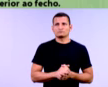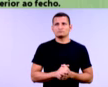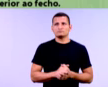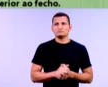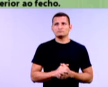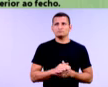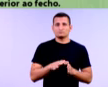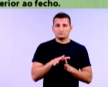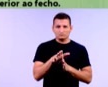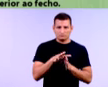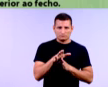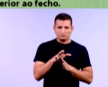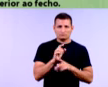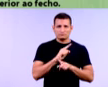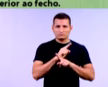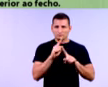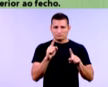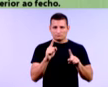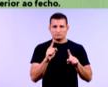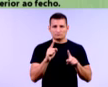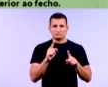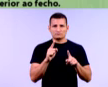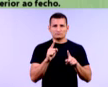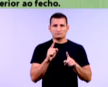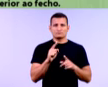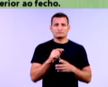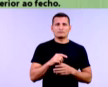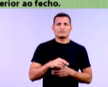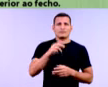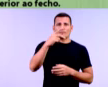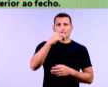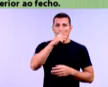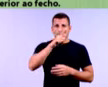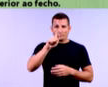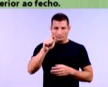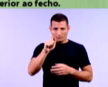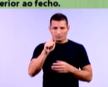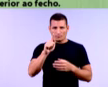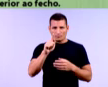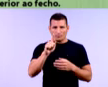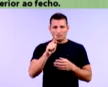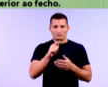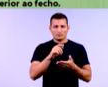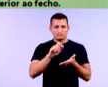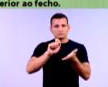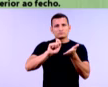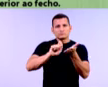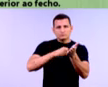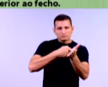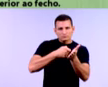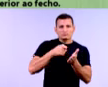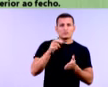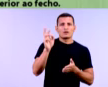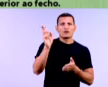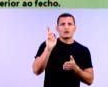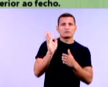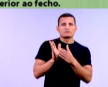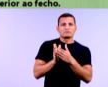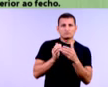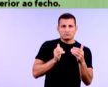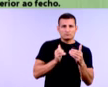Recomenda-se não deixar em página isolada a assinatura de quem expede um documento